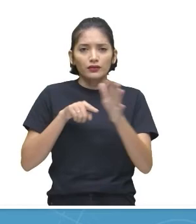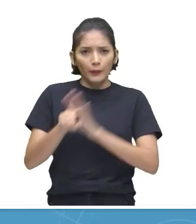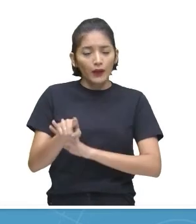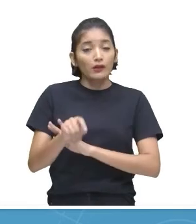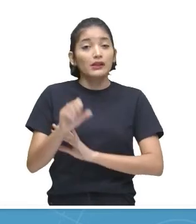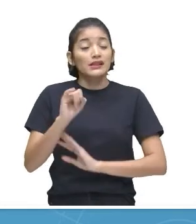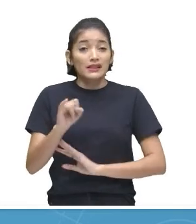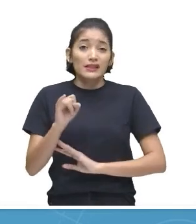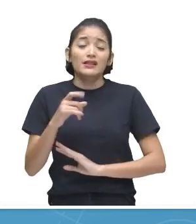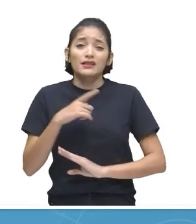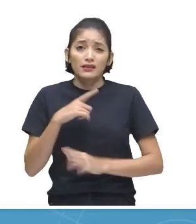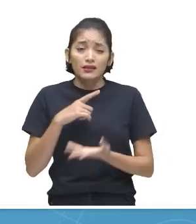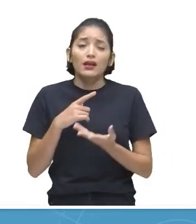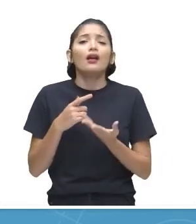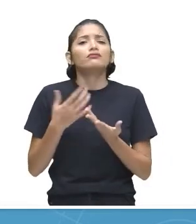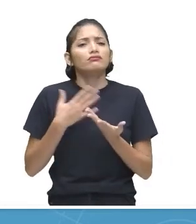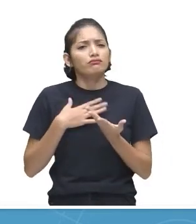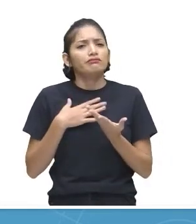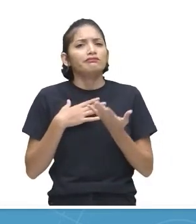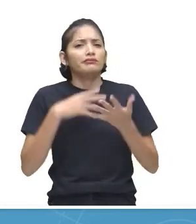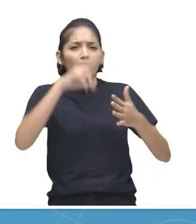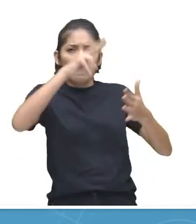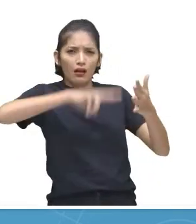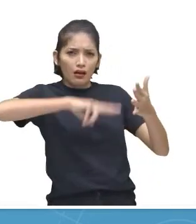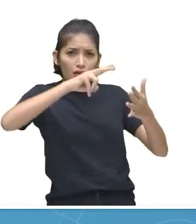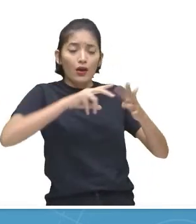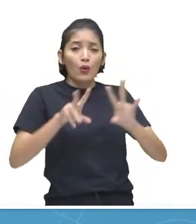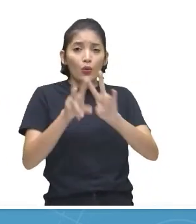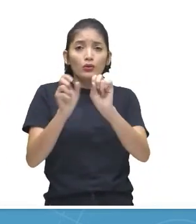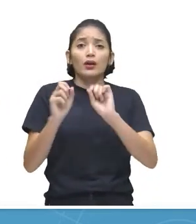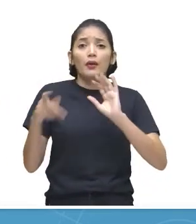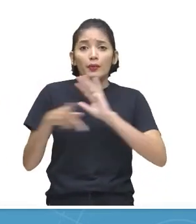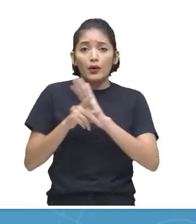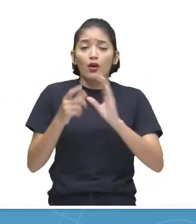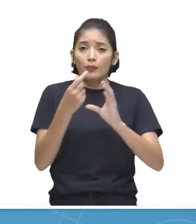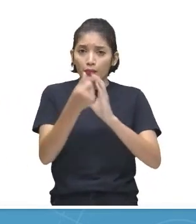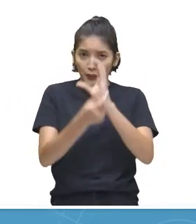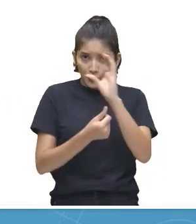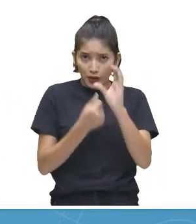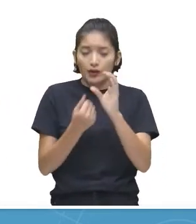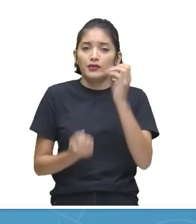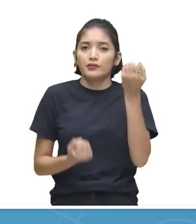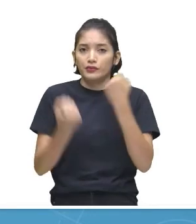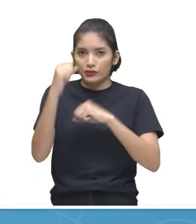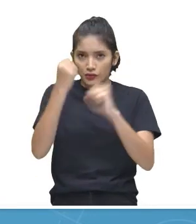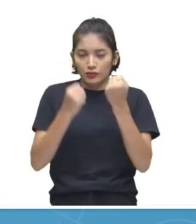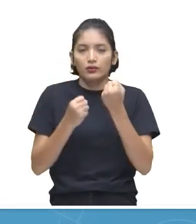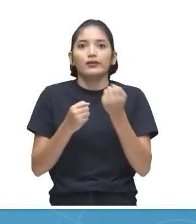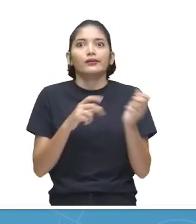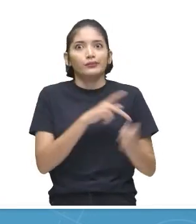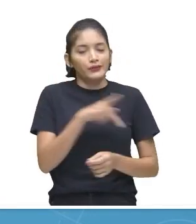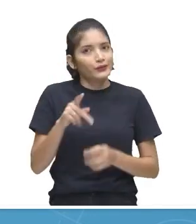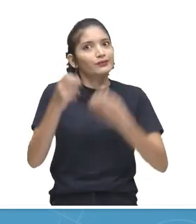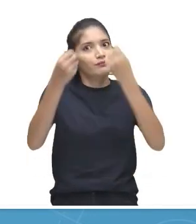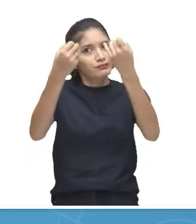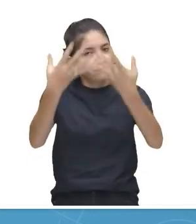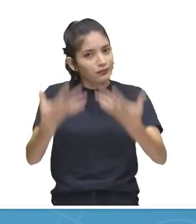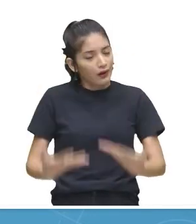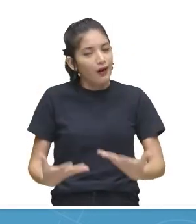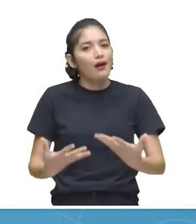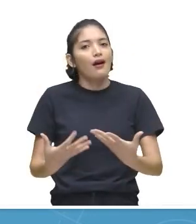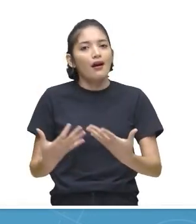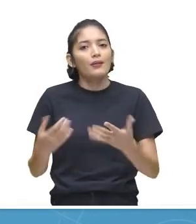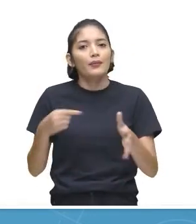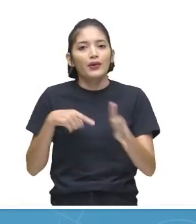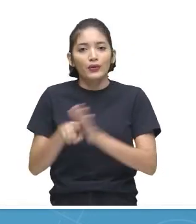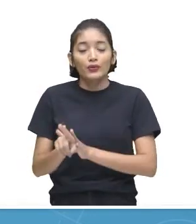vocês tiveram um pouquinho mais de cuidado e leram ali, todas as duas estão falando somente do capitalismo industrial. A professora falou um monte de coisa, né, e acabou